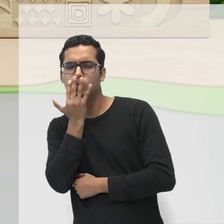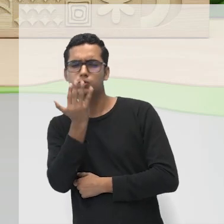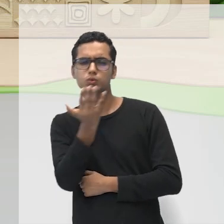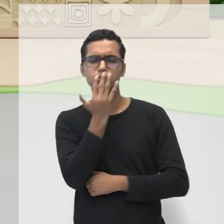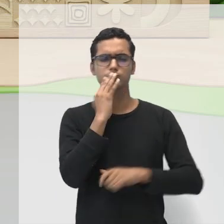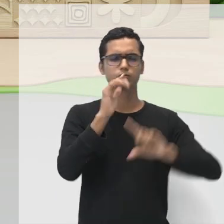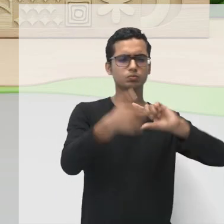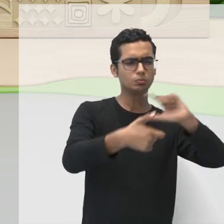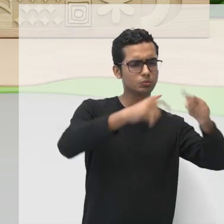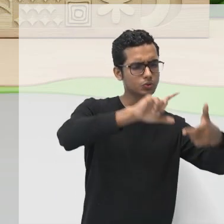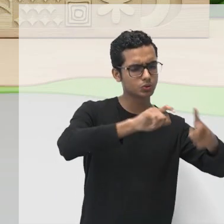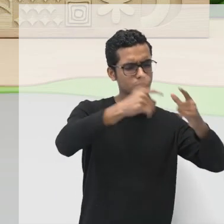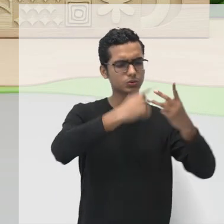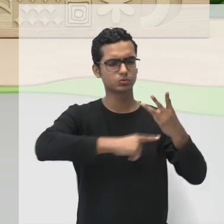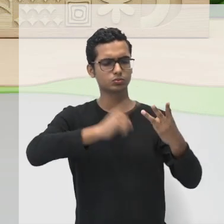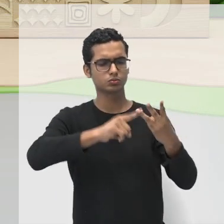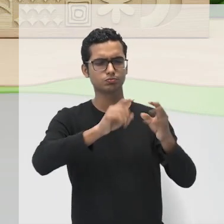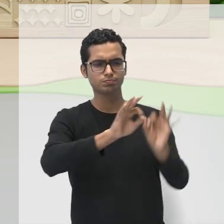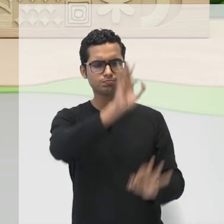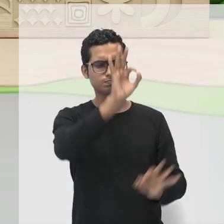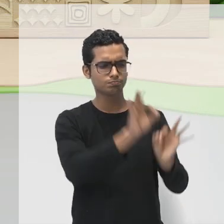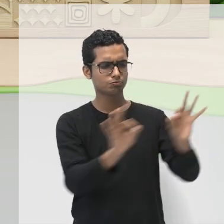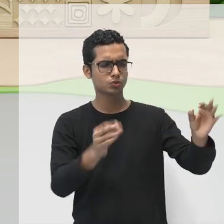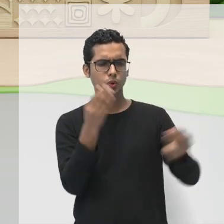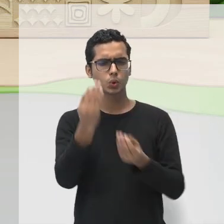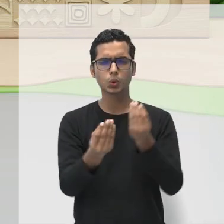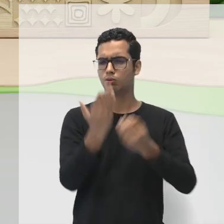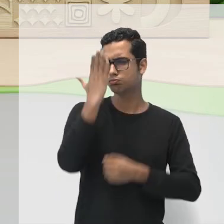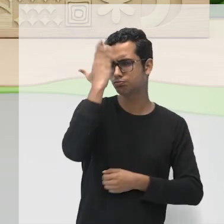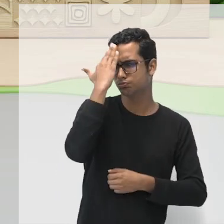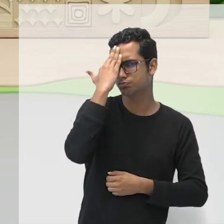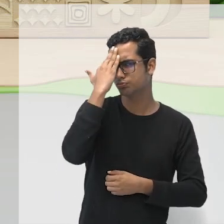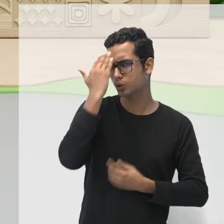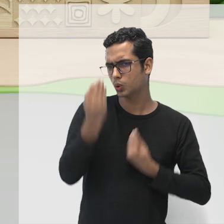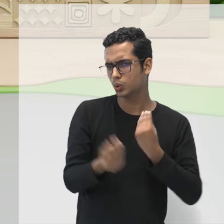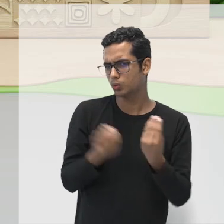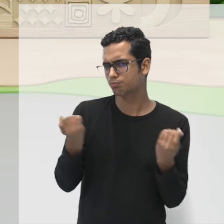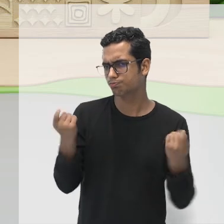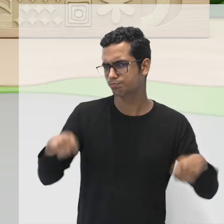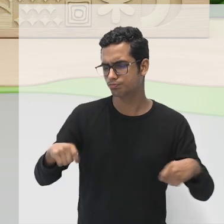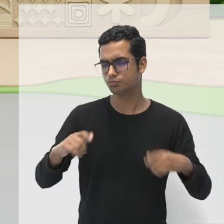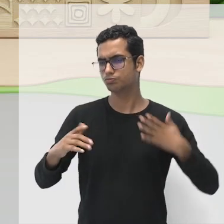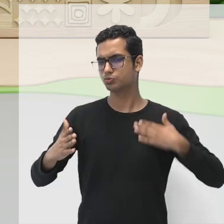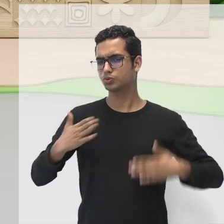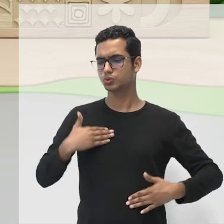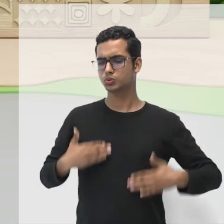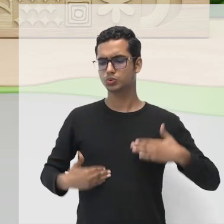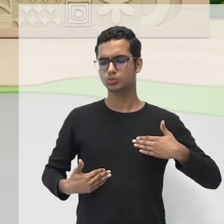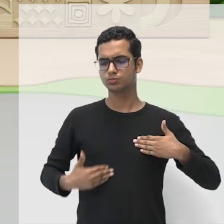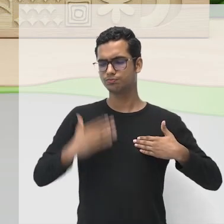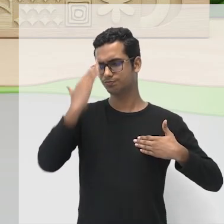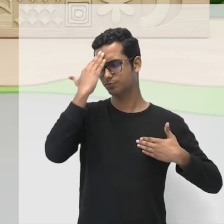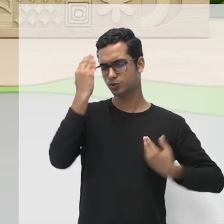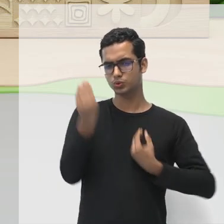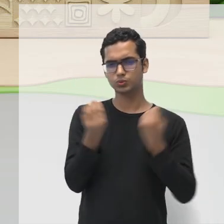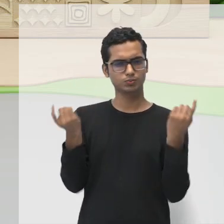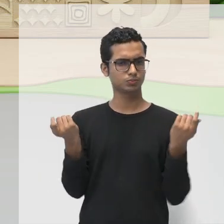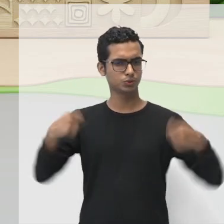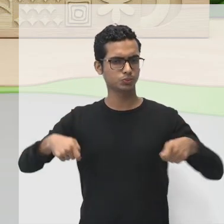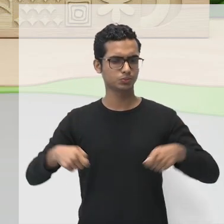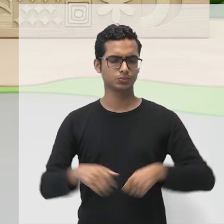e tamanhos, né? O que no nosso corpo nos permite isso? Como